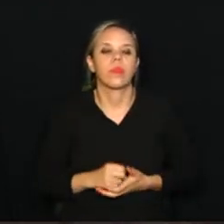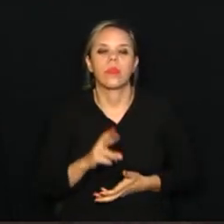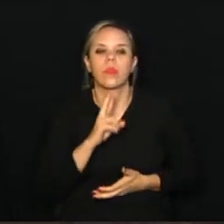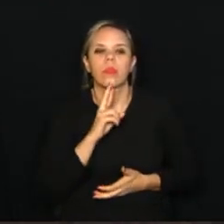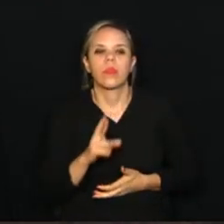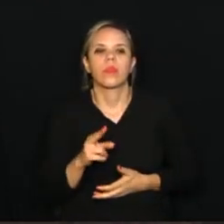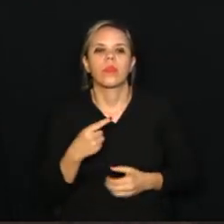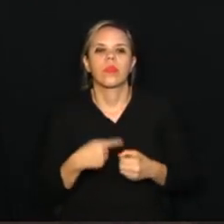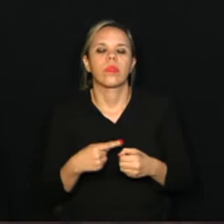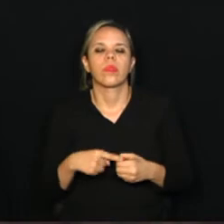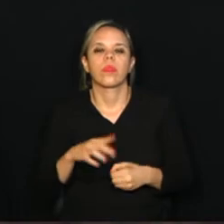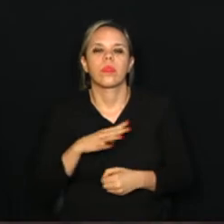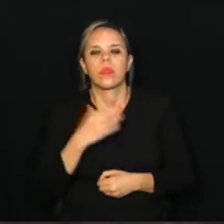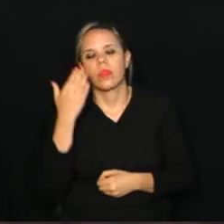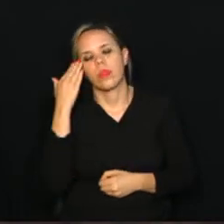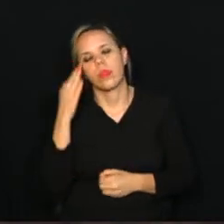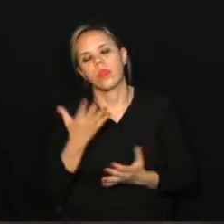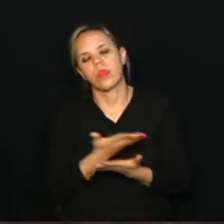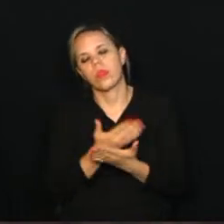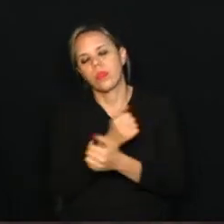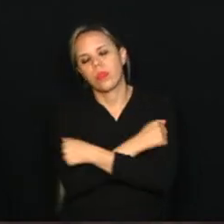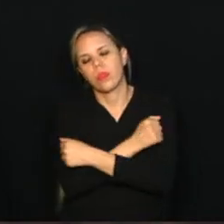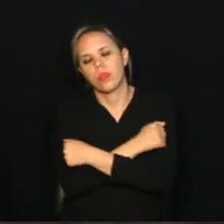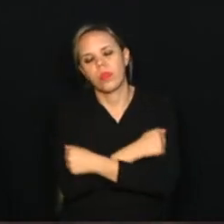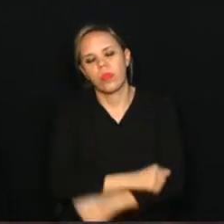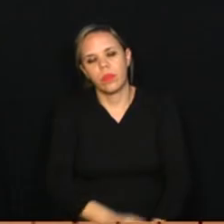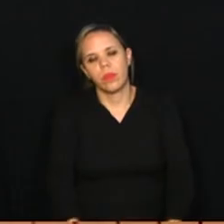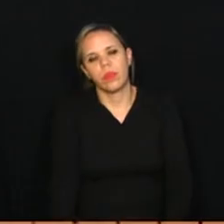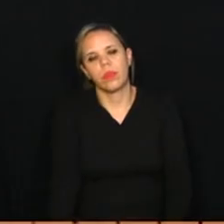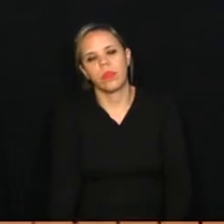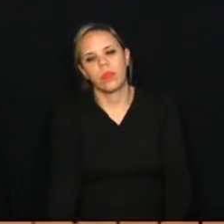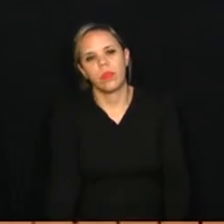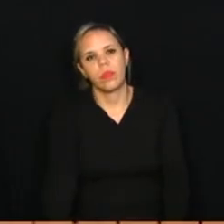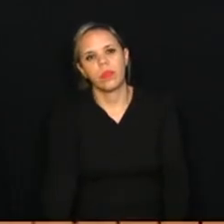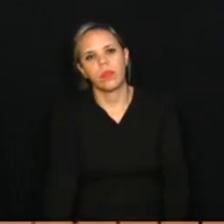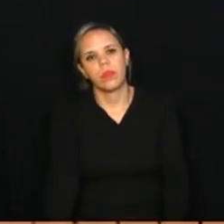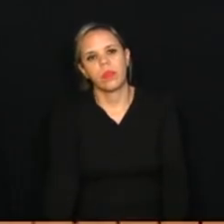aos municípios. Muito obrigado a todos e um grande abraço.